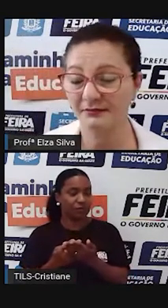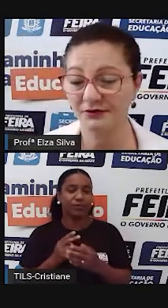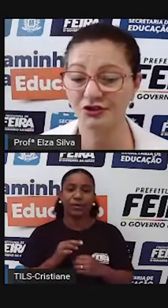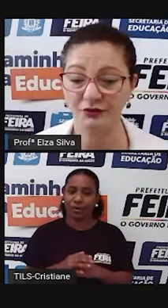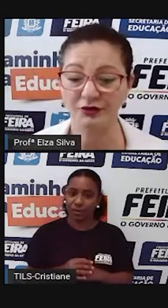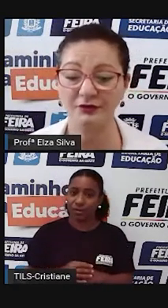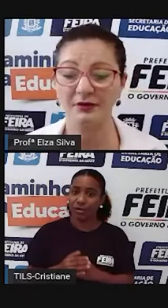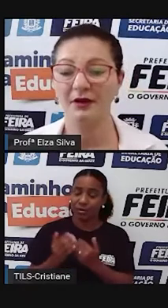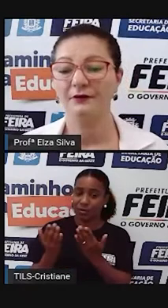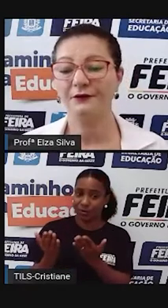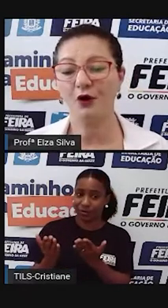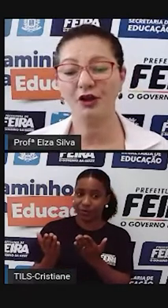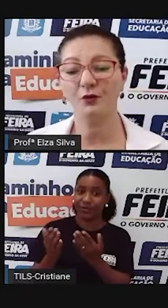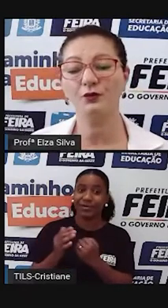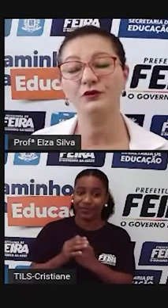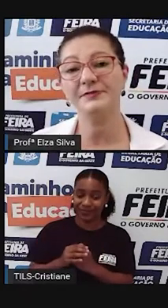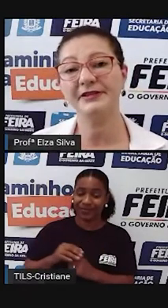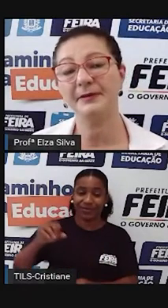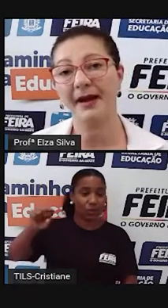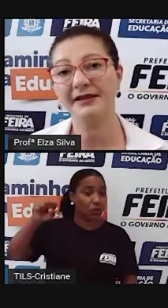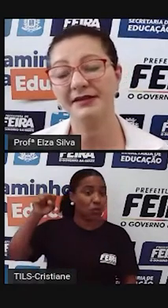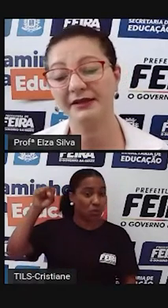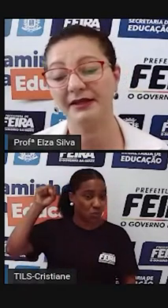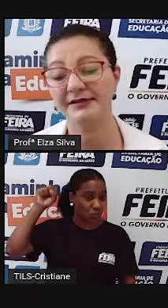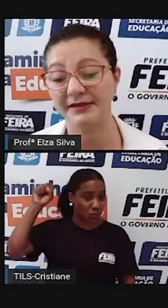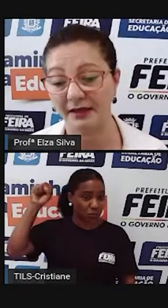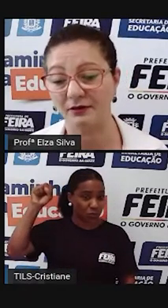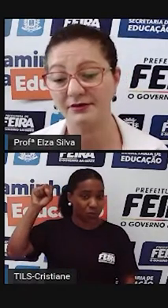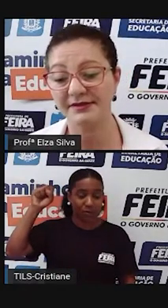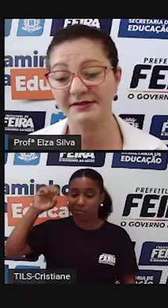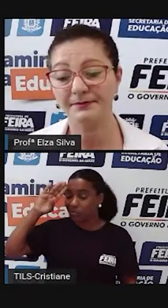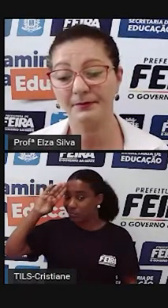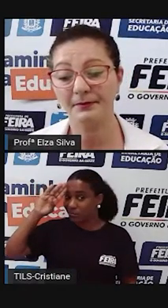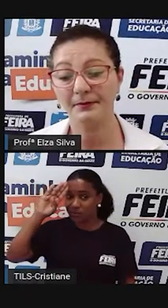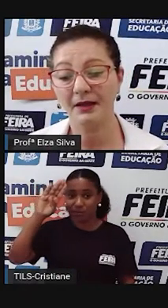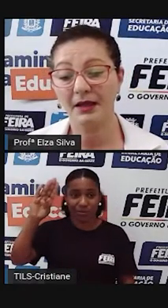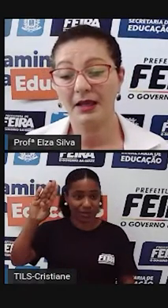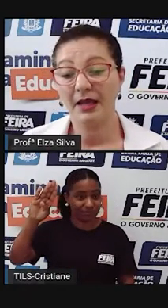King Jr. foi um dos principais líderes negros,